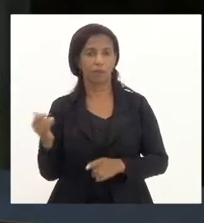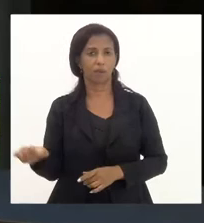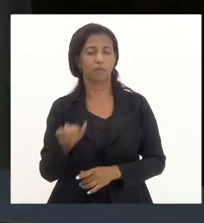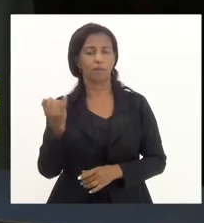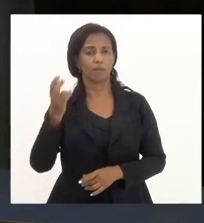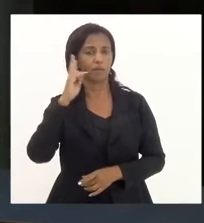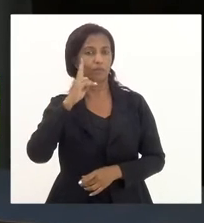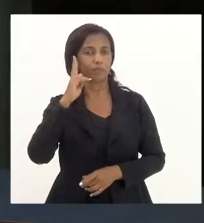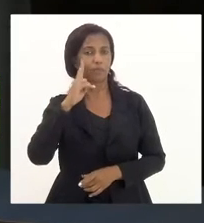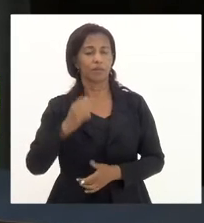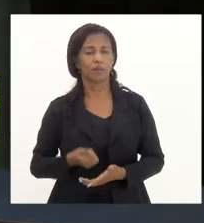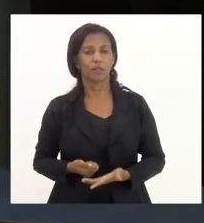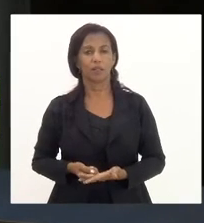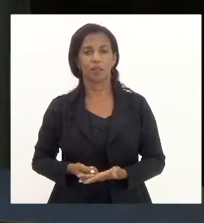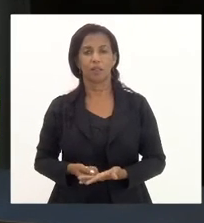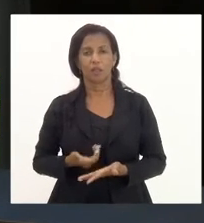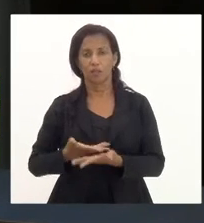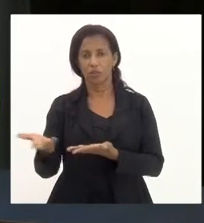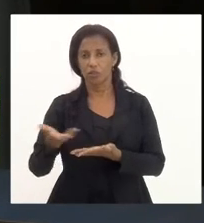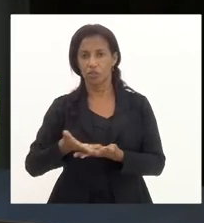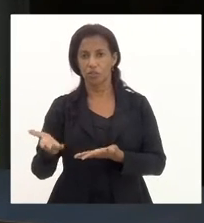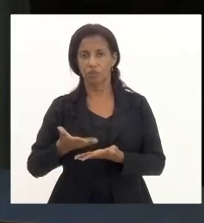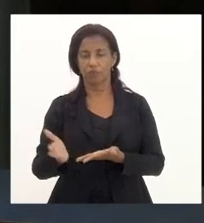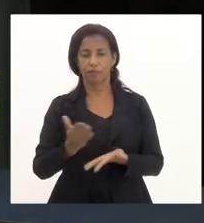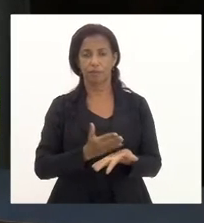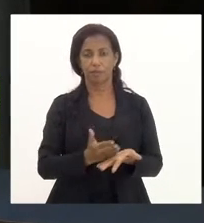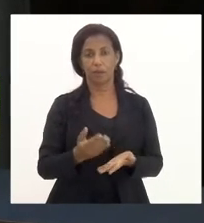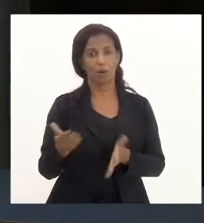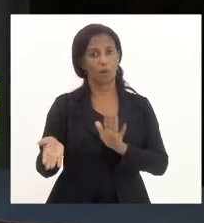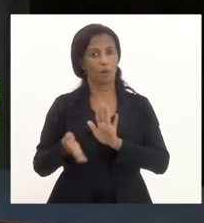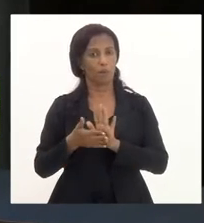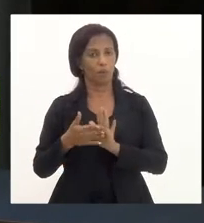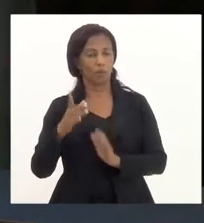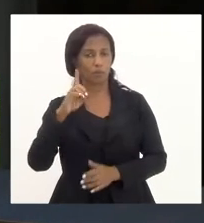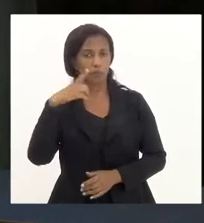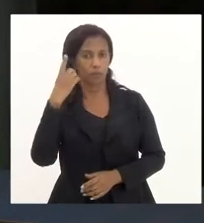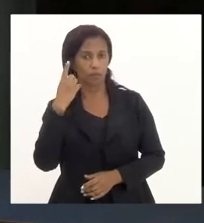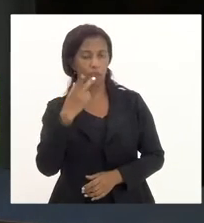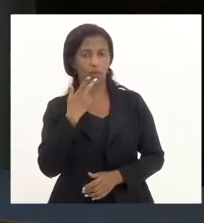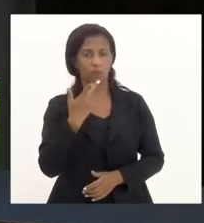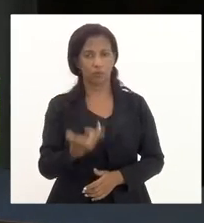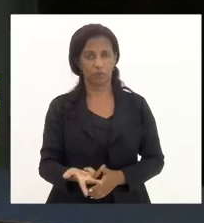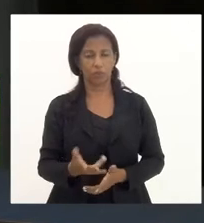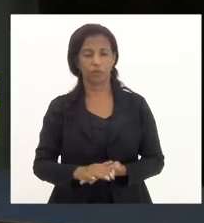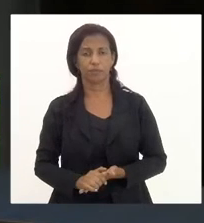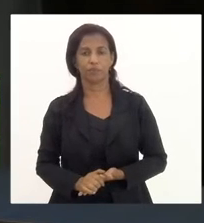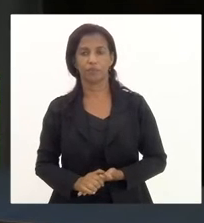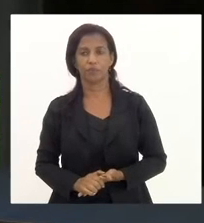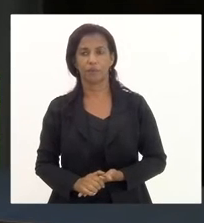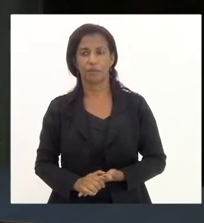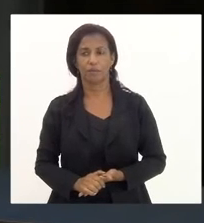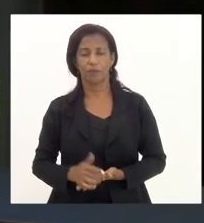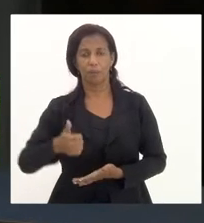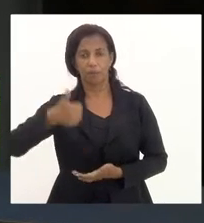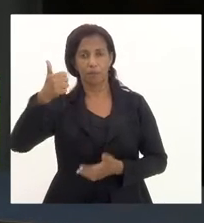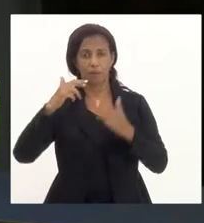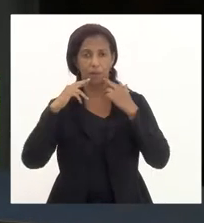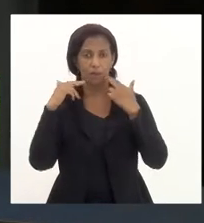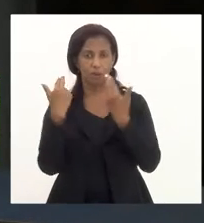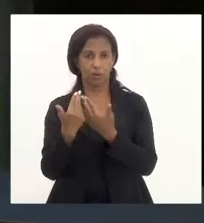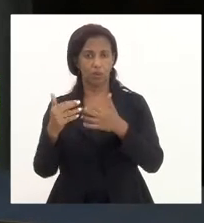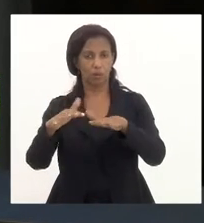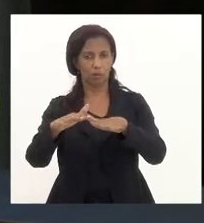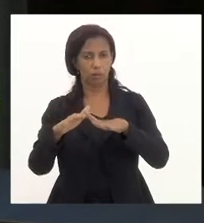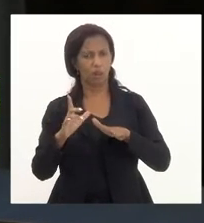que estas despesas primárias Como o próprio Deputado nos Polo bem nos informou nos orientou na primeira audiência pública